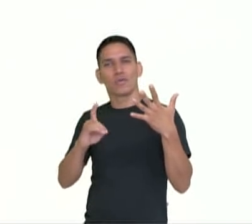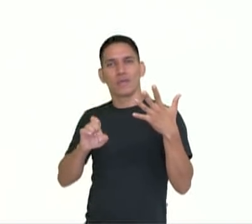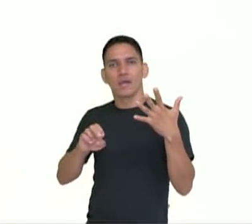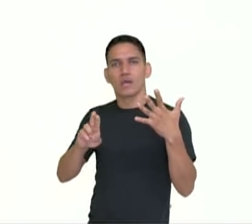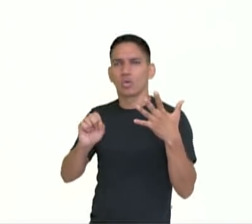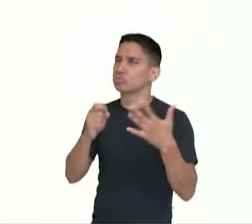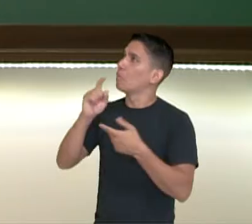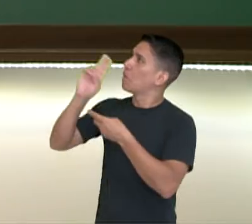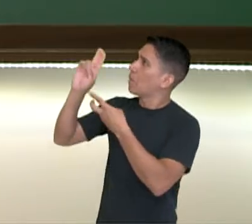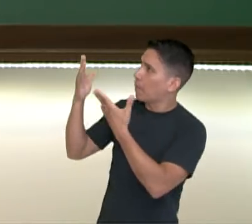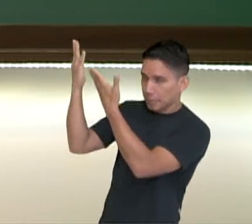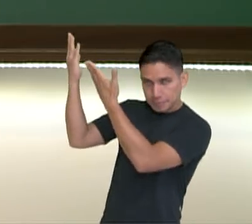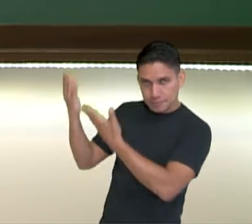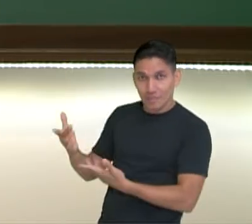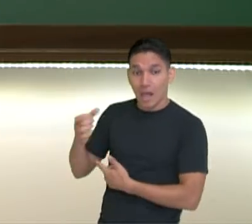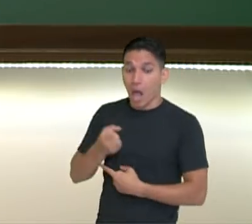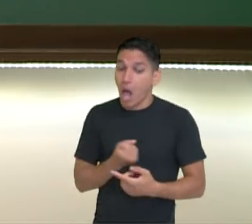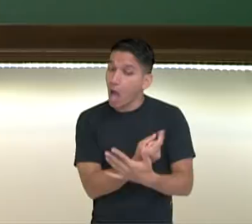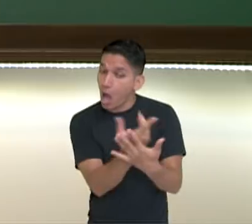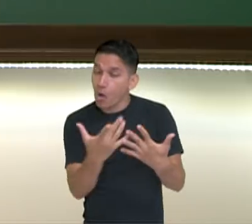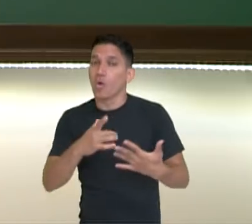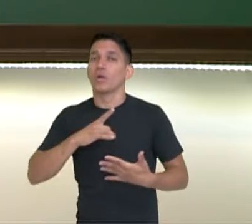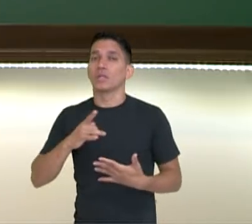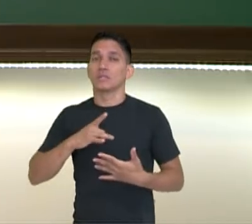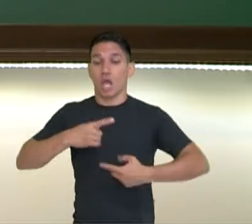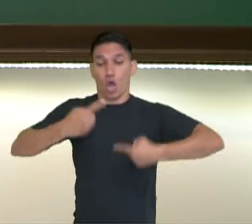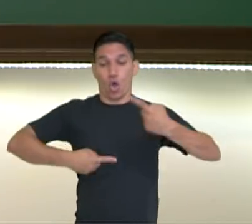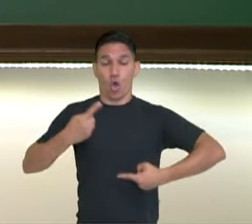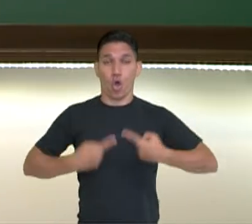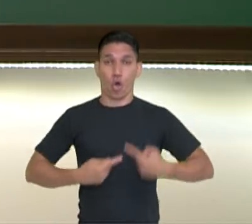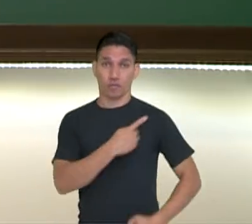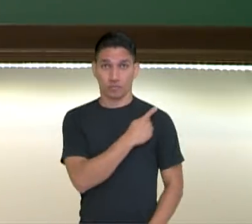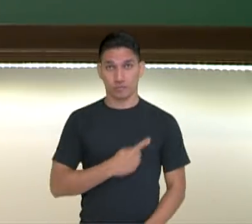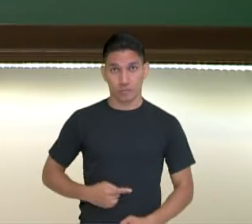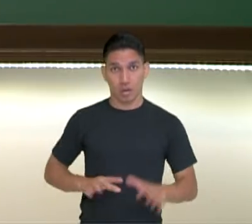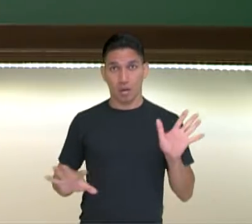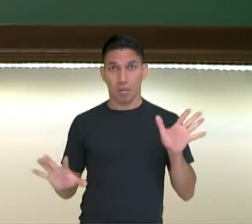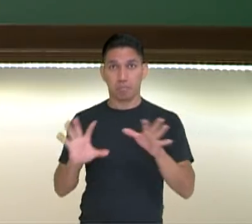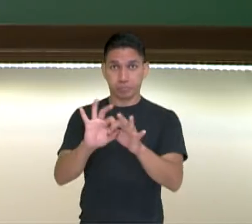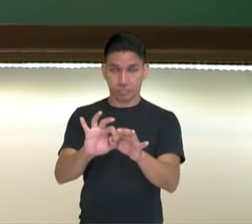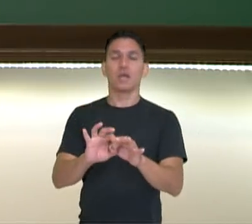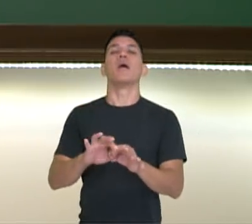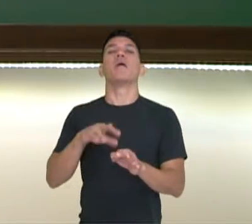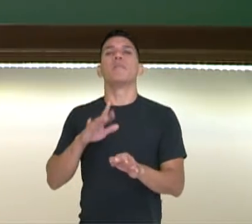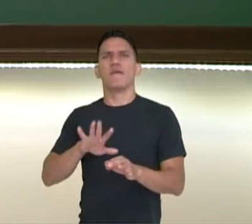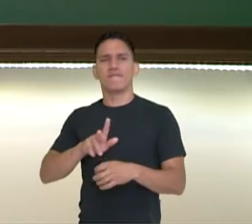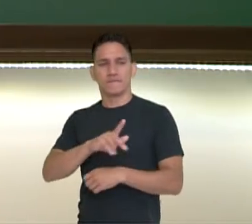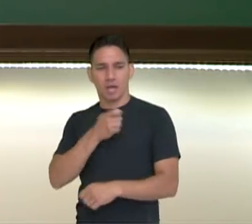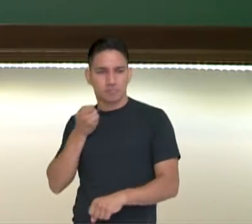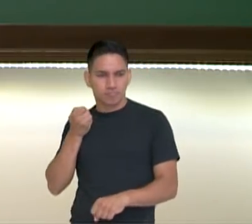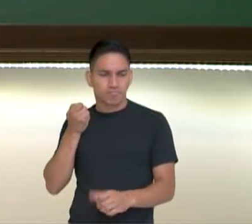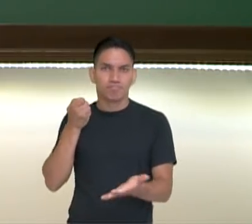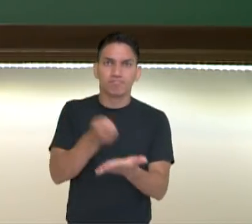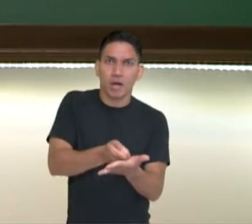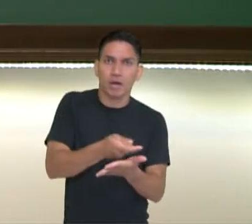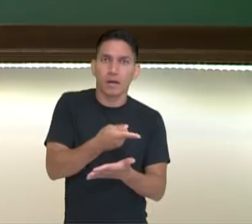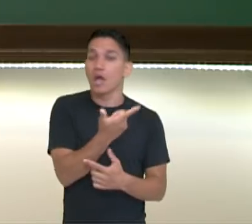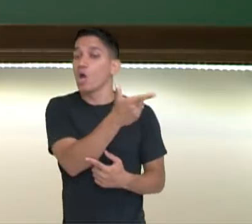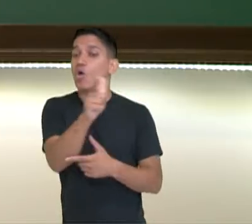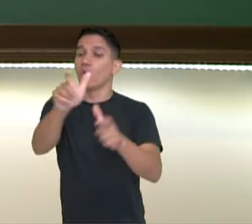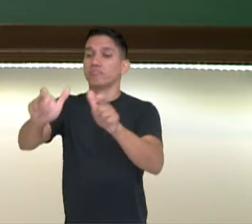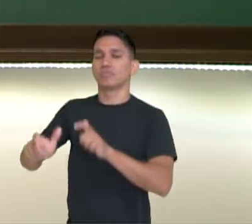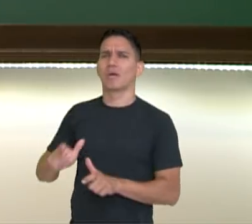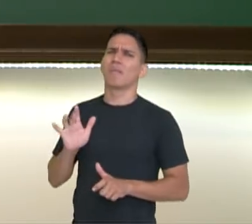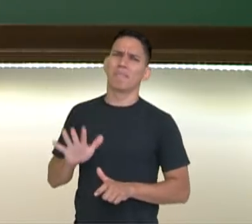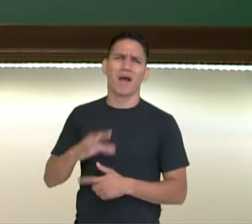conseguir estabelecer um governo e impor sua vontade sobre outras cidades. Mas sempre vai ser algo muito frágil. Logo já dava umas